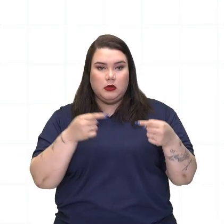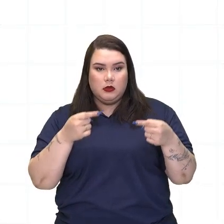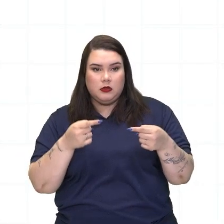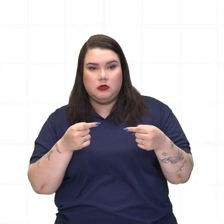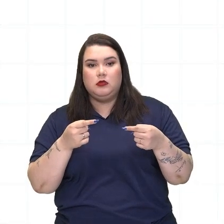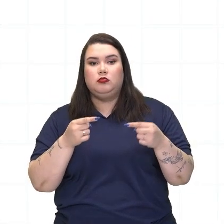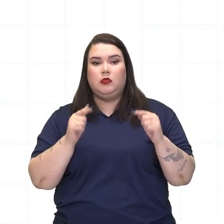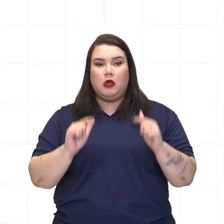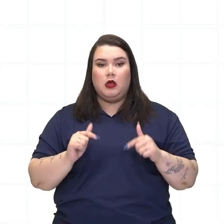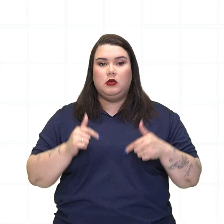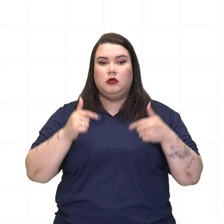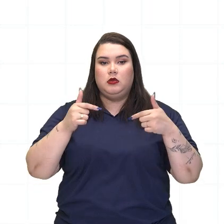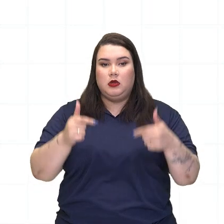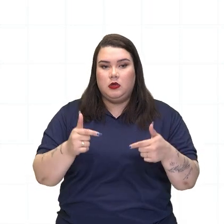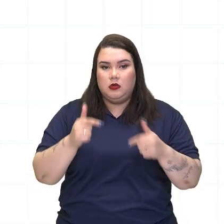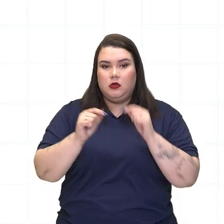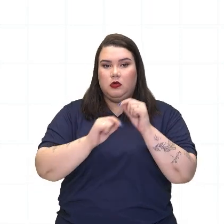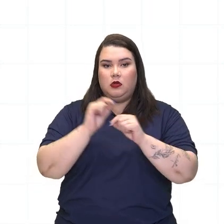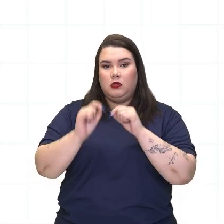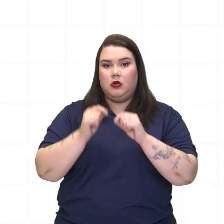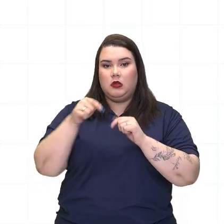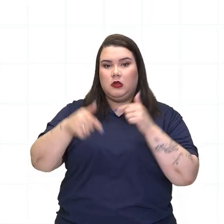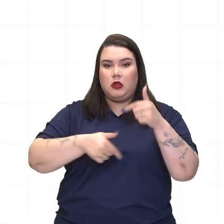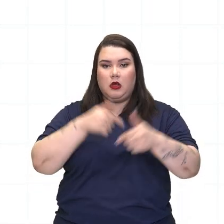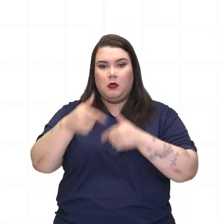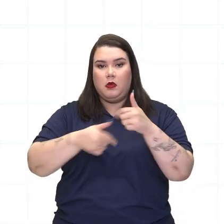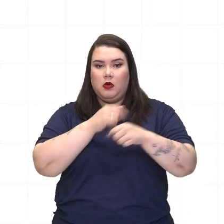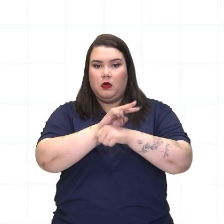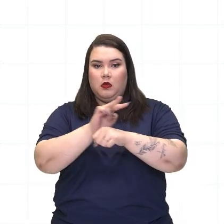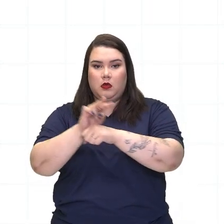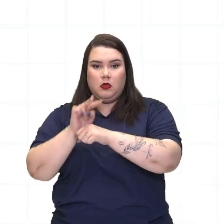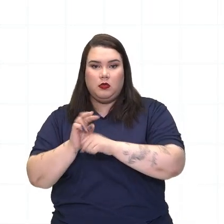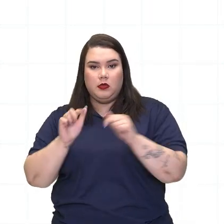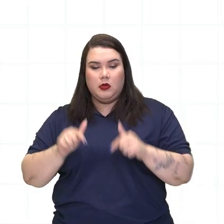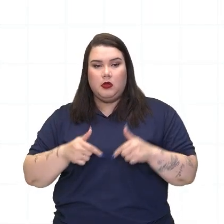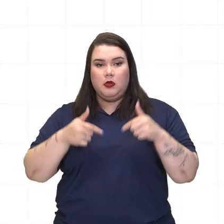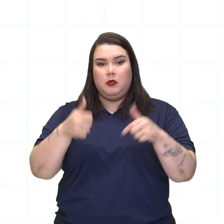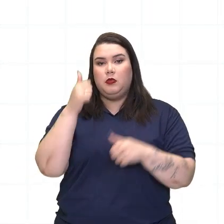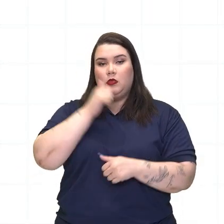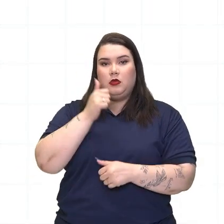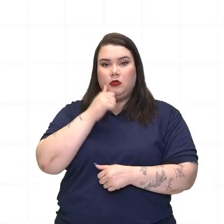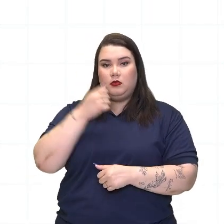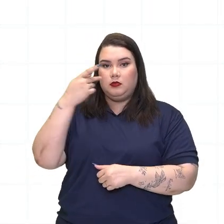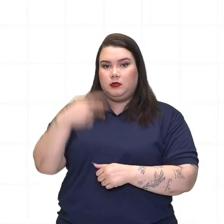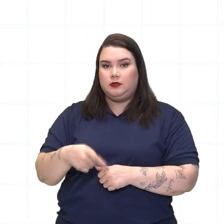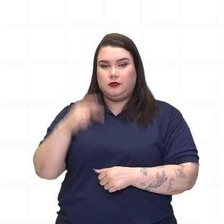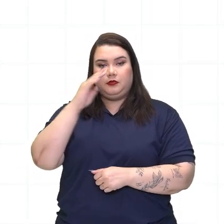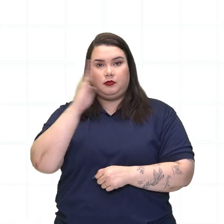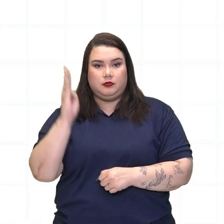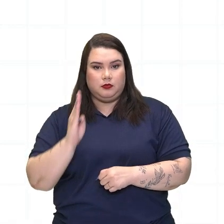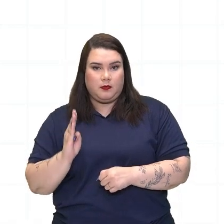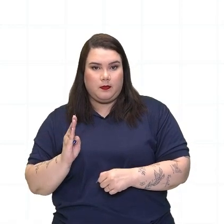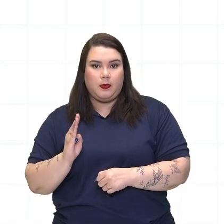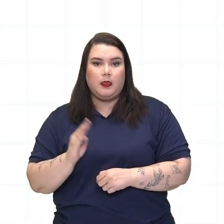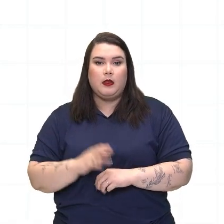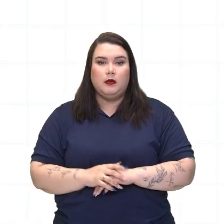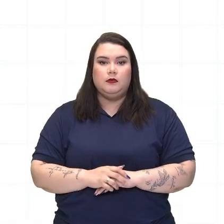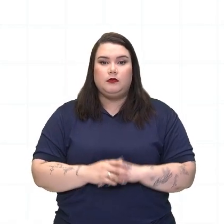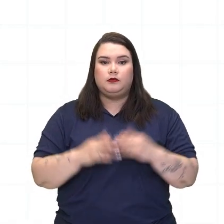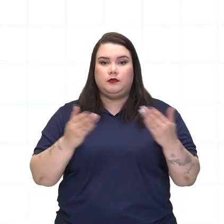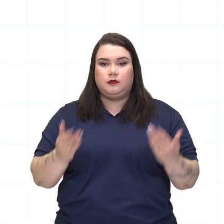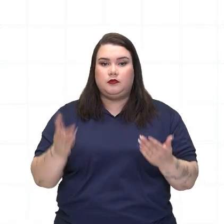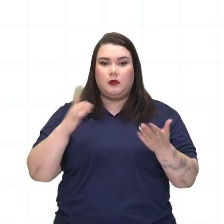o enfrentamento da invisibilidade do trabalho de cuidado realizado pela mulher no Brasil. E aí ele dá